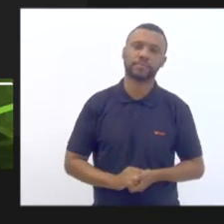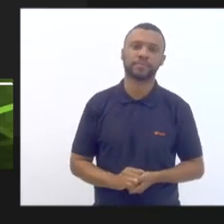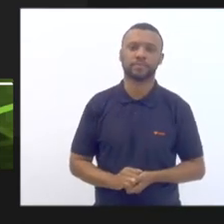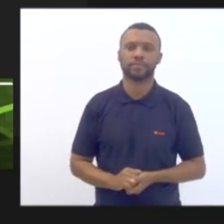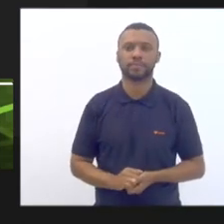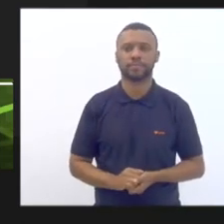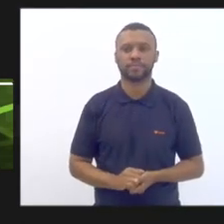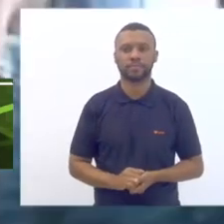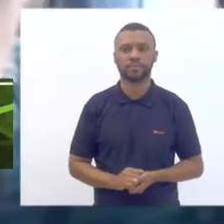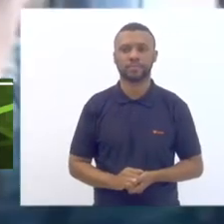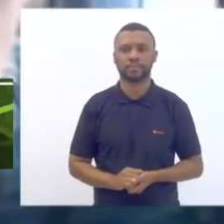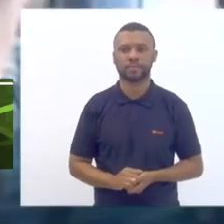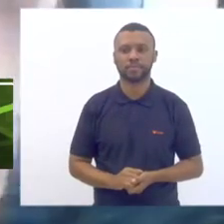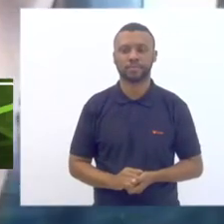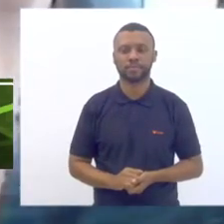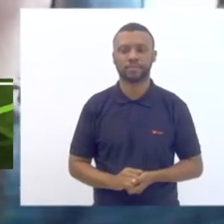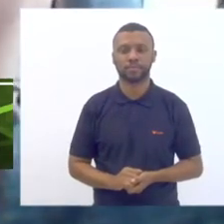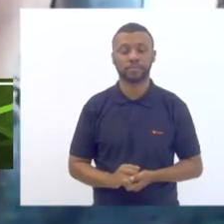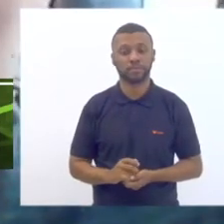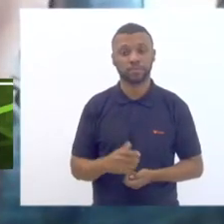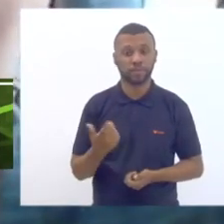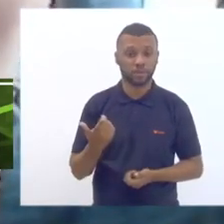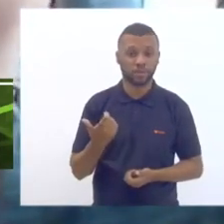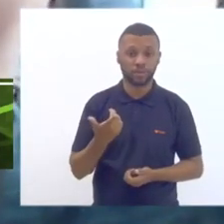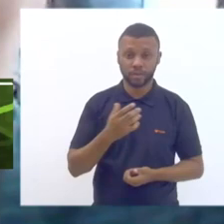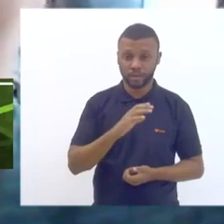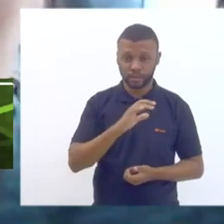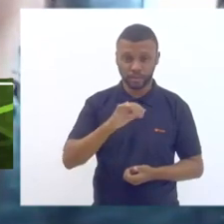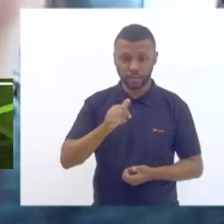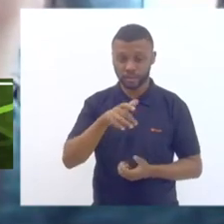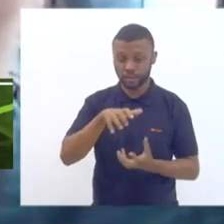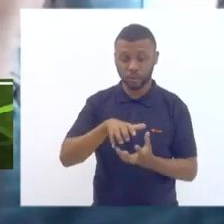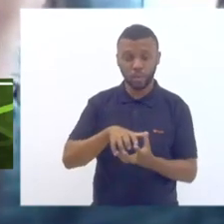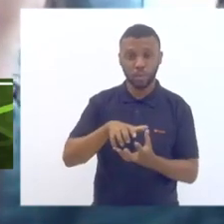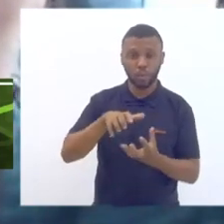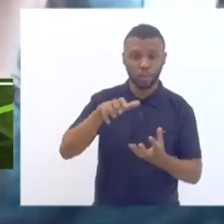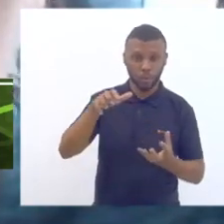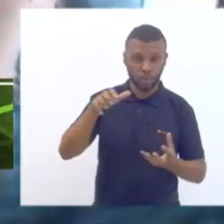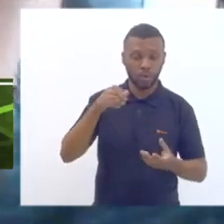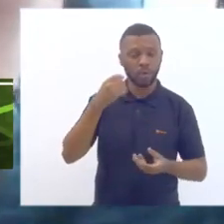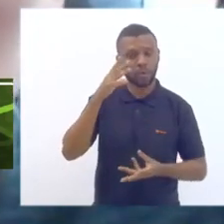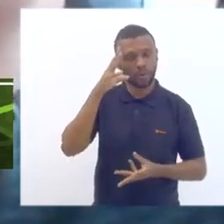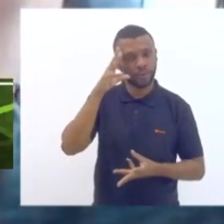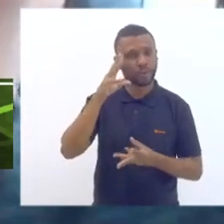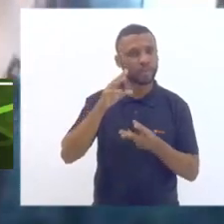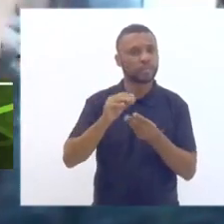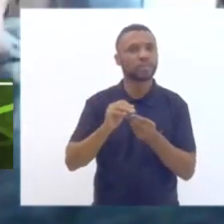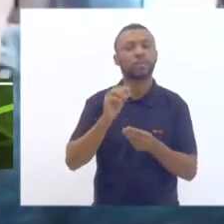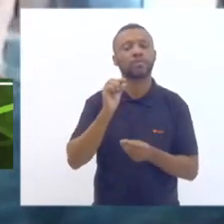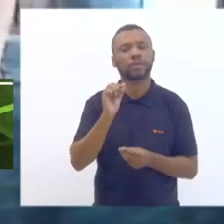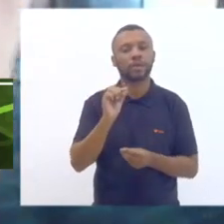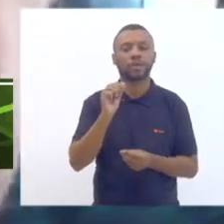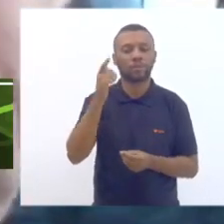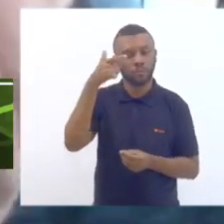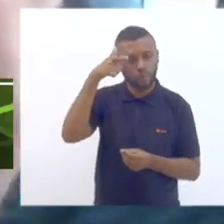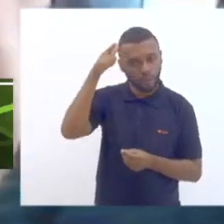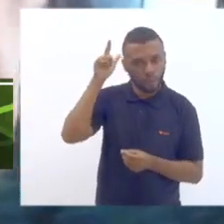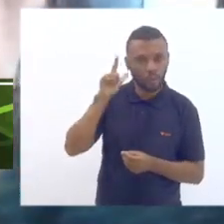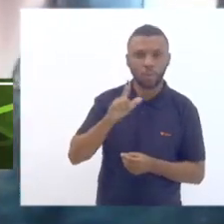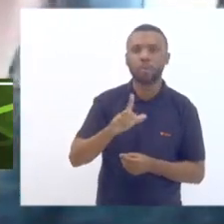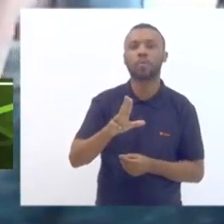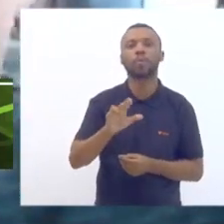Como veterano da CCJ, eu entendo que, como Luiz Paulo,